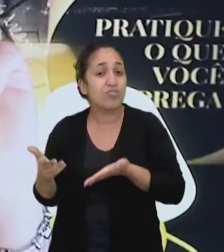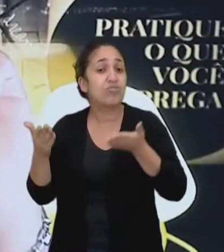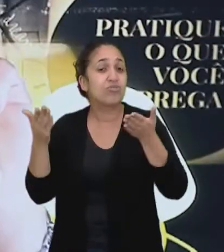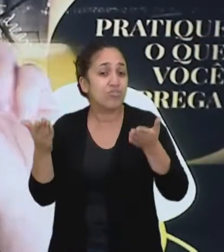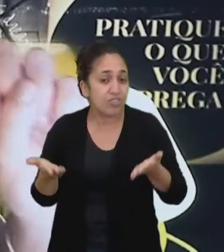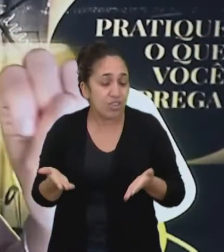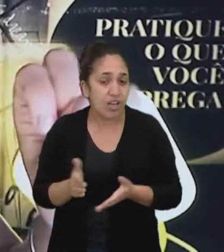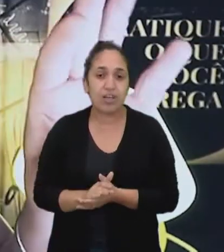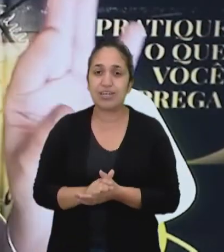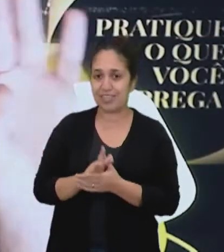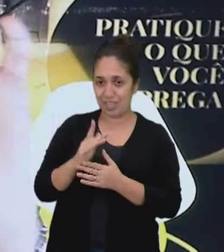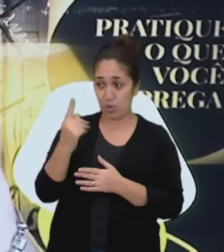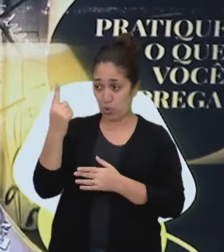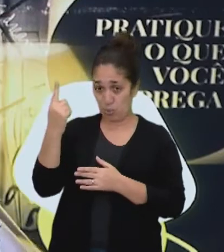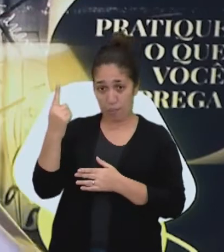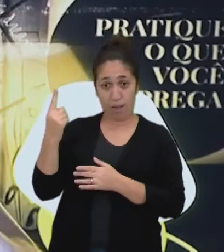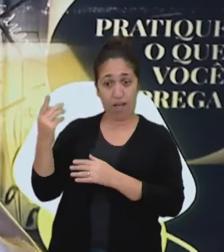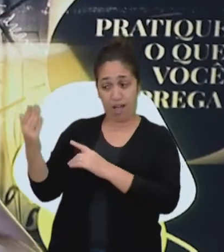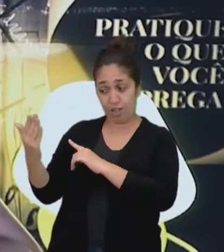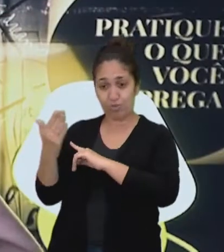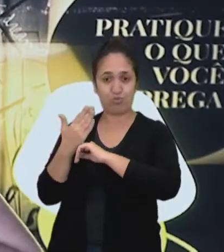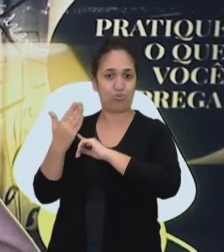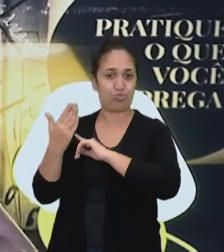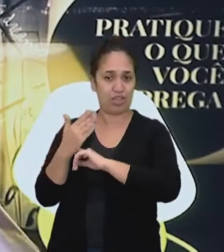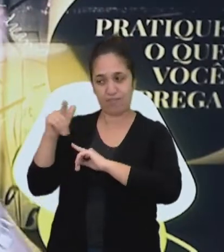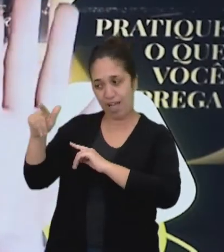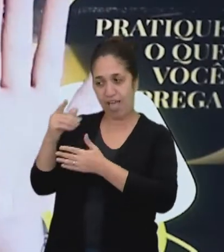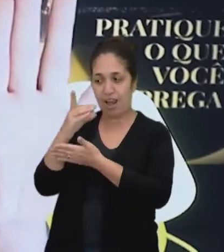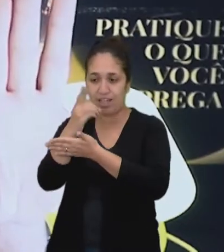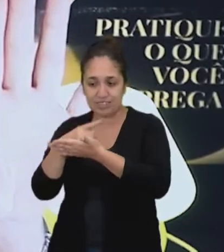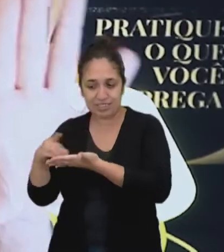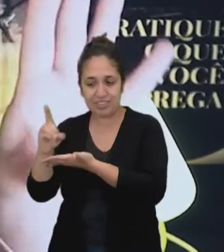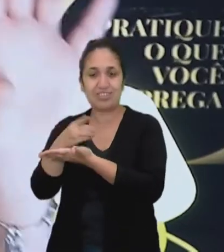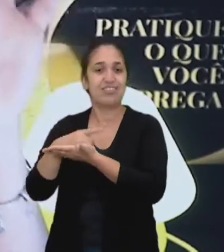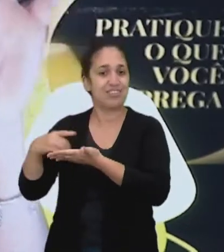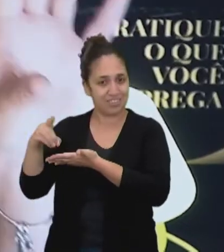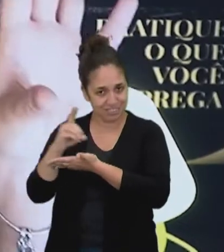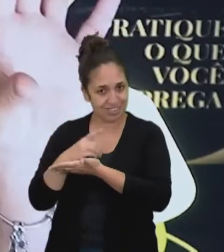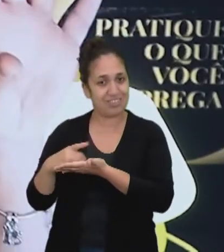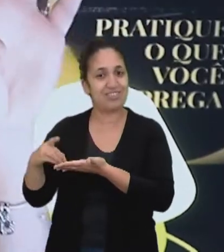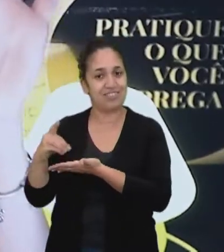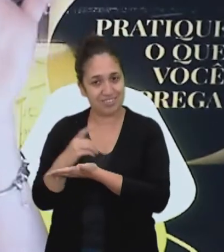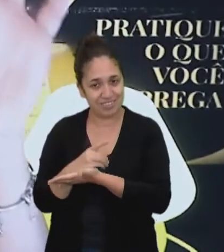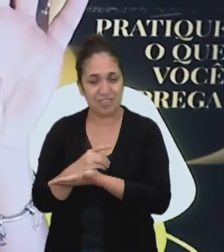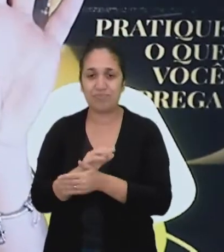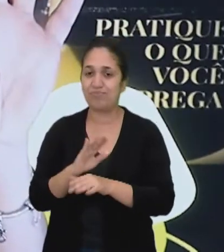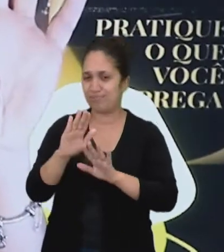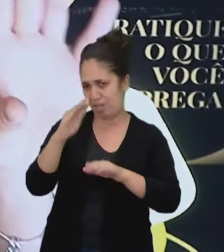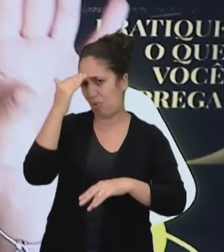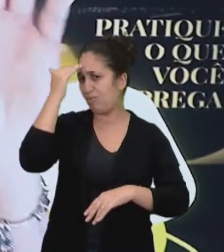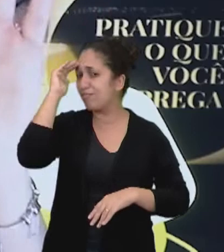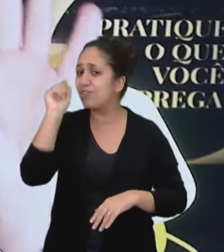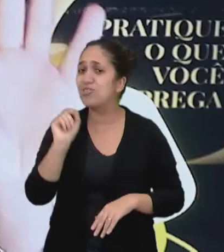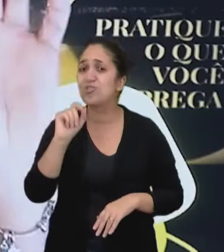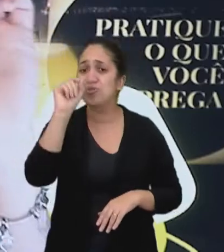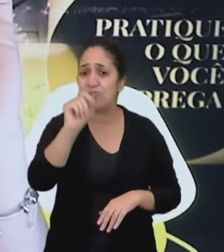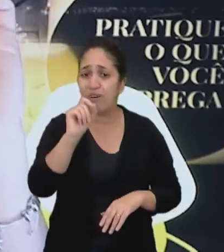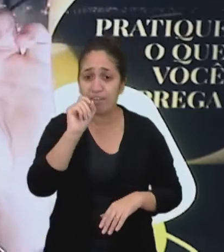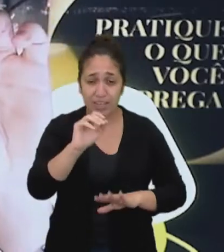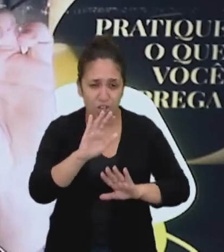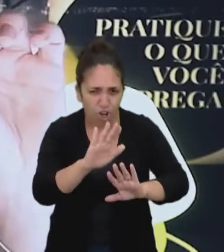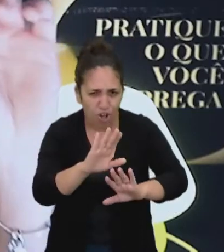tinha uma auxiliar que fazia a parte de design para mim. Mas eu sempre entendi que o